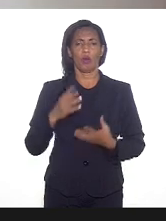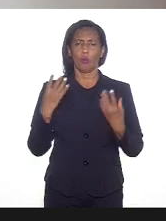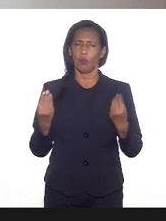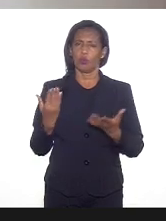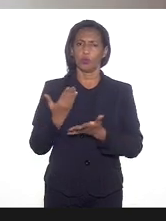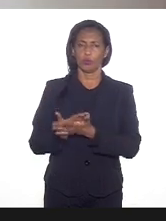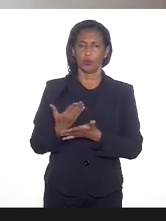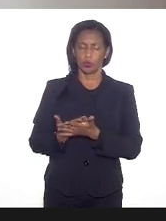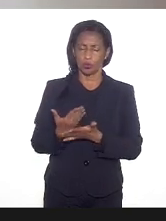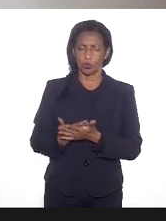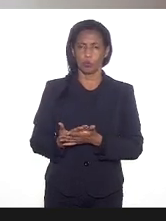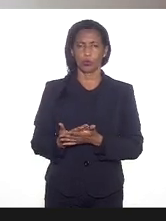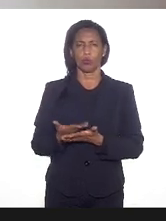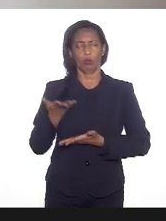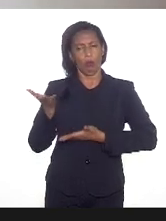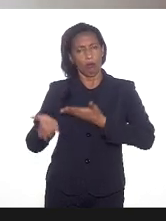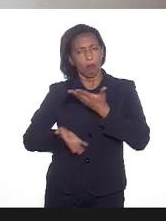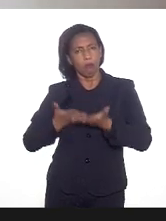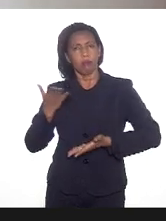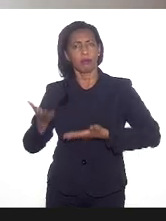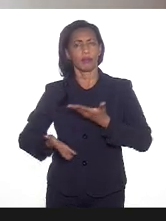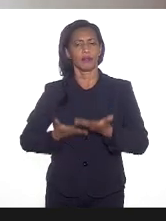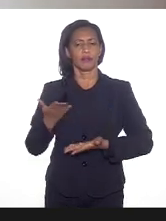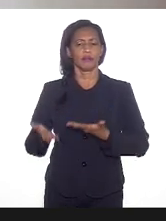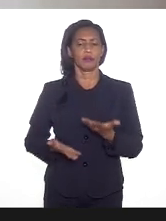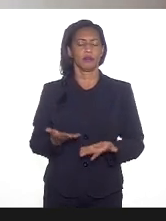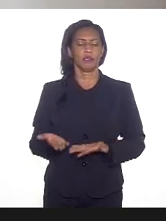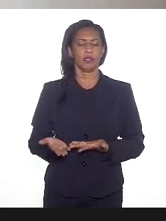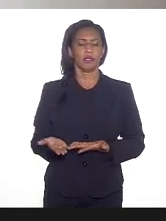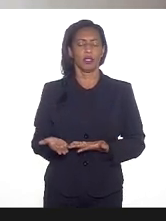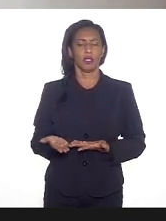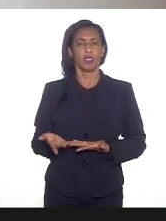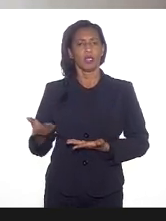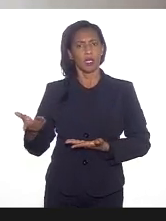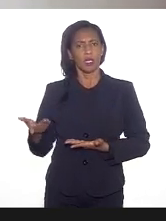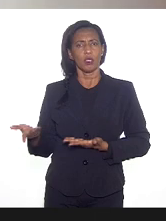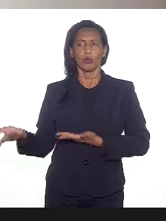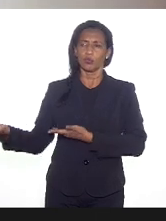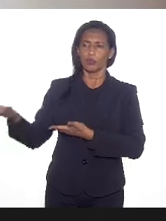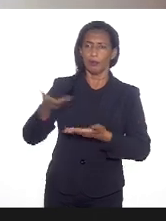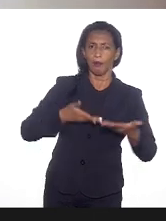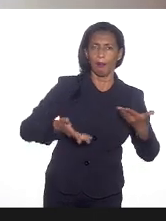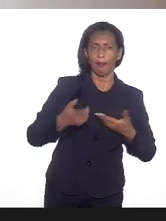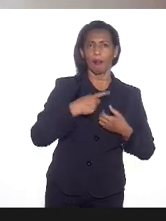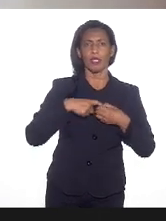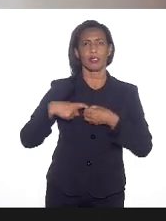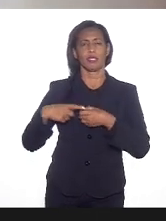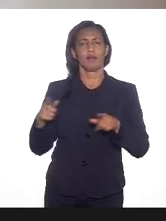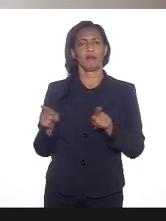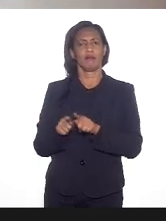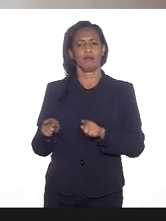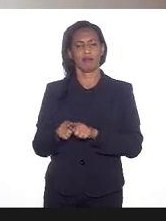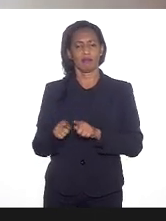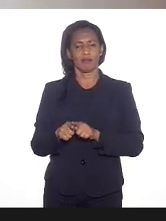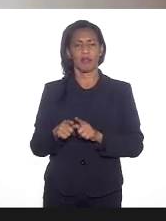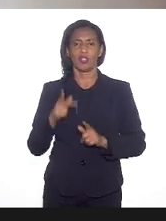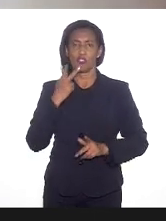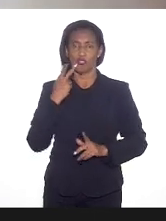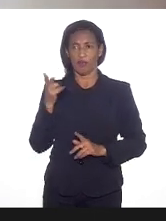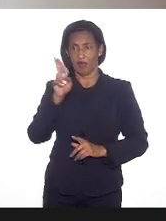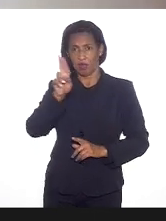nos demandou muita dedicação e a contribuição desses parceiros que eu já nominei aqui e que, sem dúvida nenhuma,